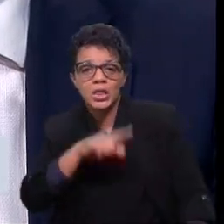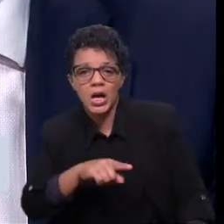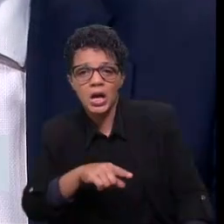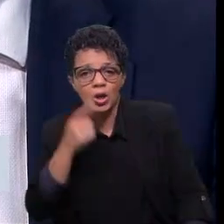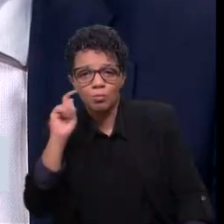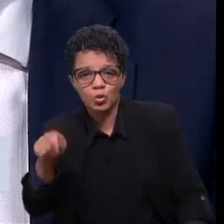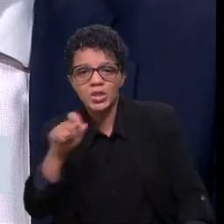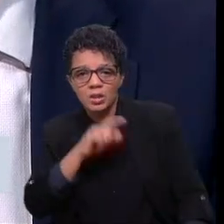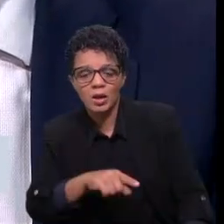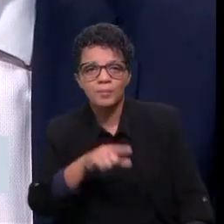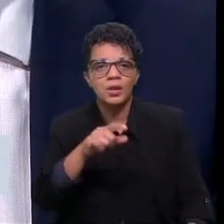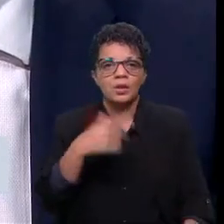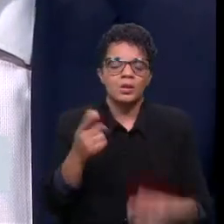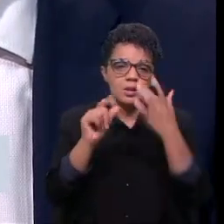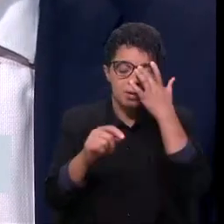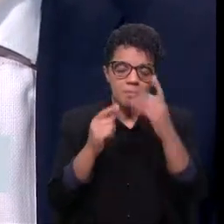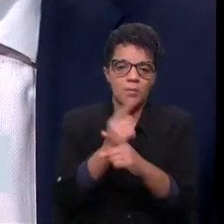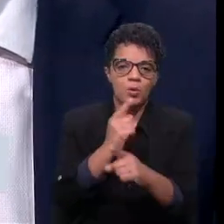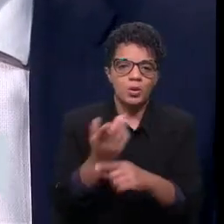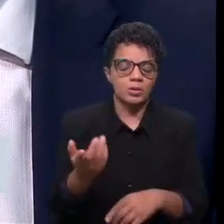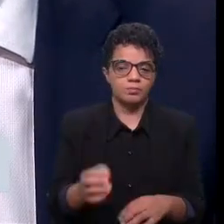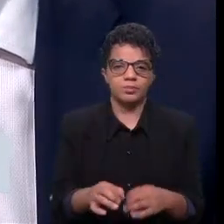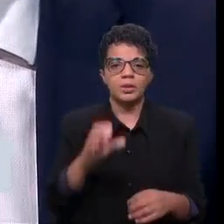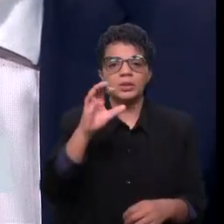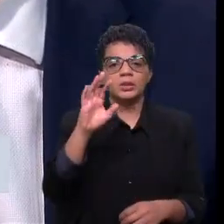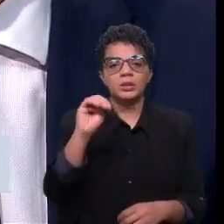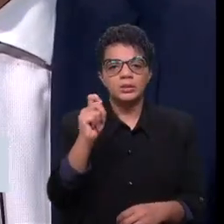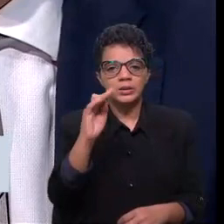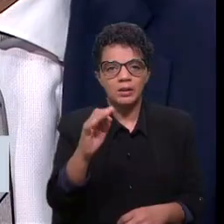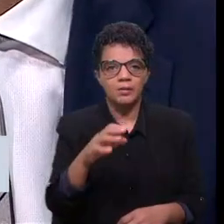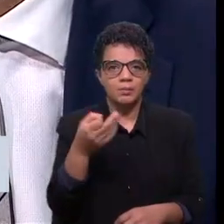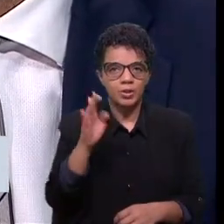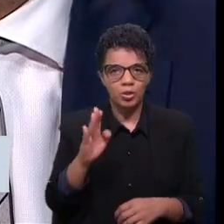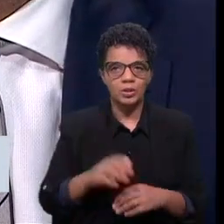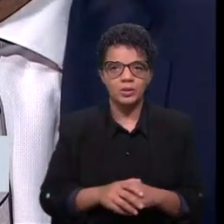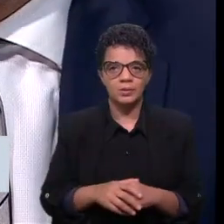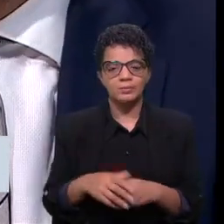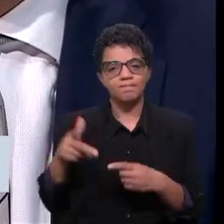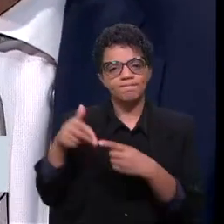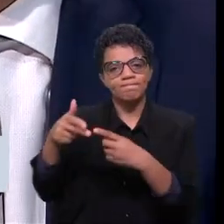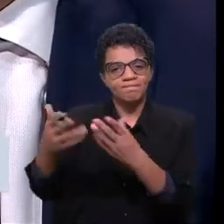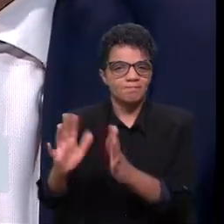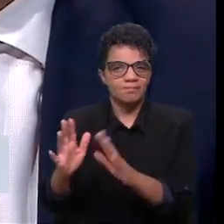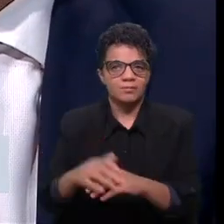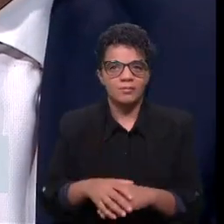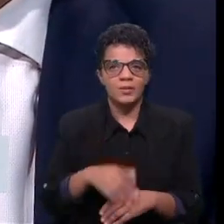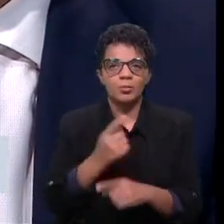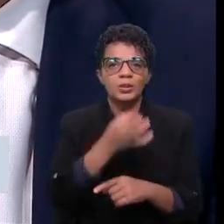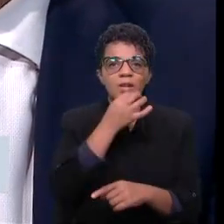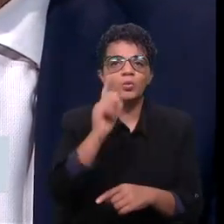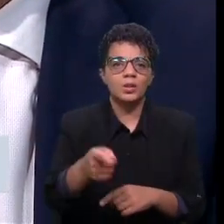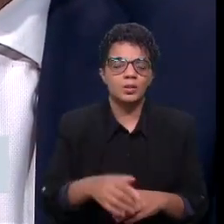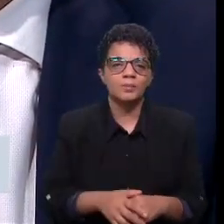magistrados dos magistrados de igual maneira e da polícia judiciária dees concluir deves concluir já lhe passo a palavra não sabe do que está